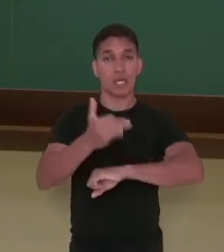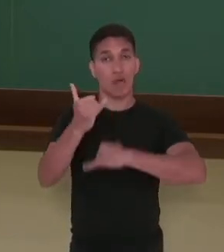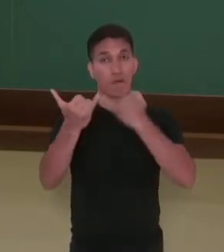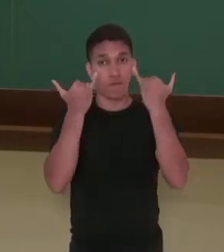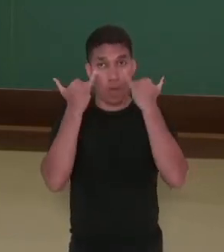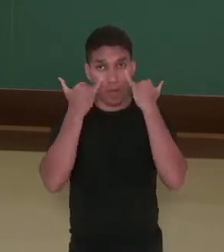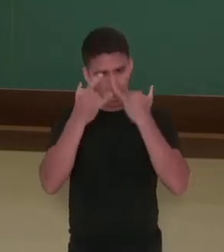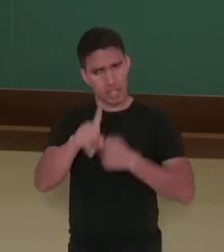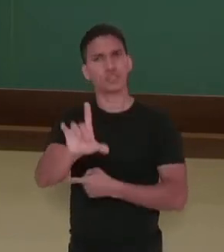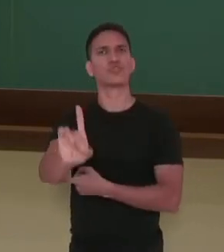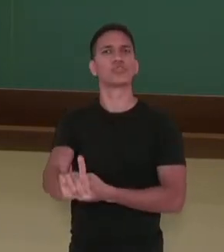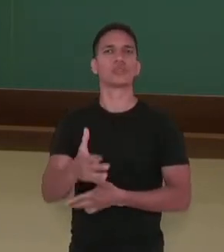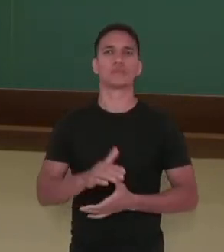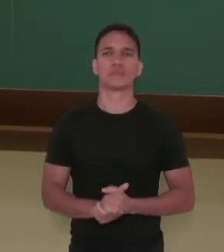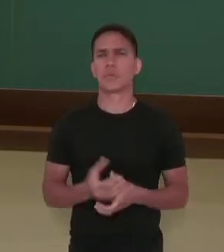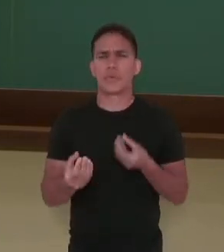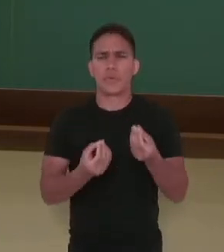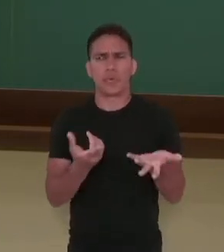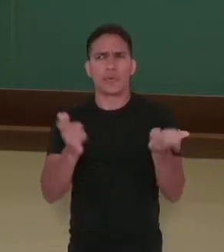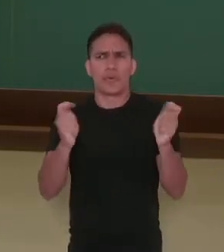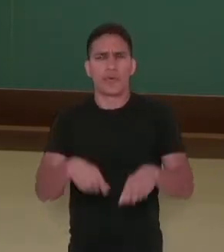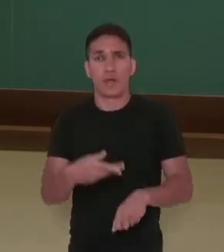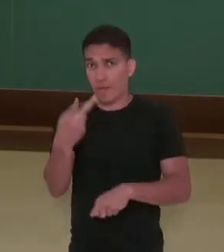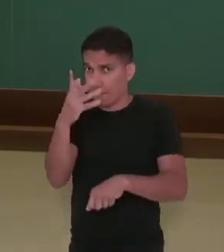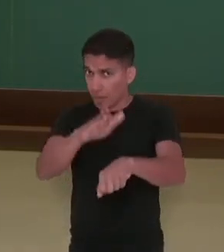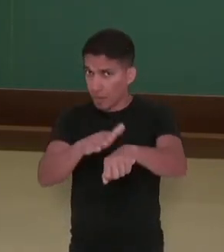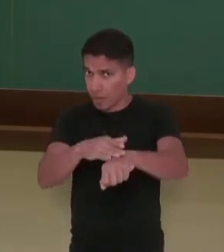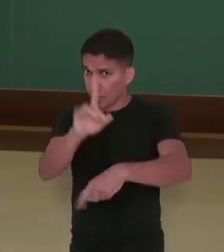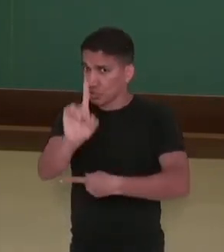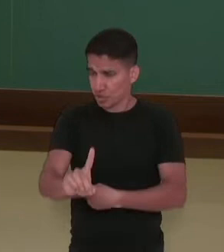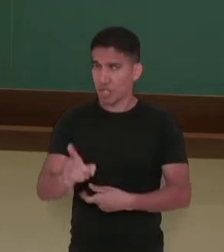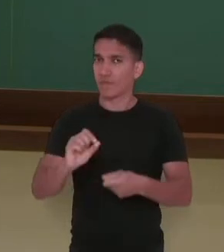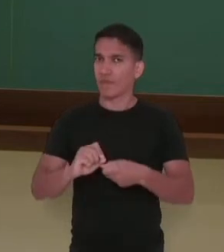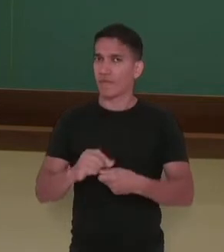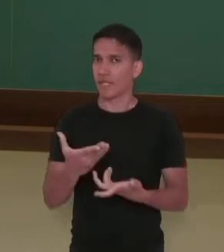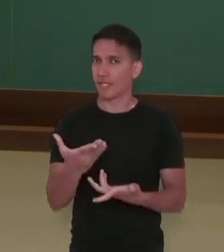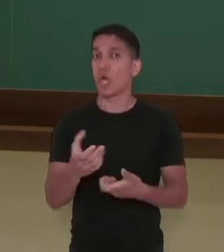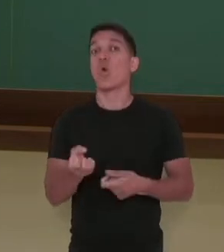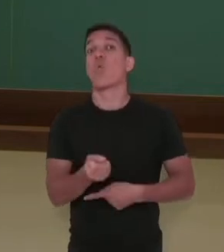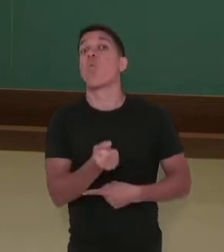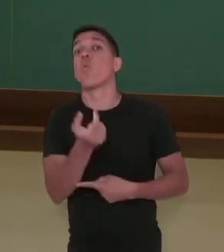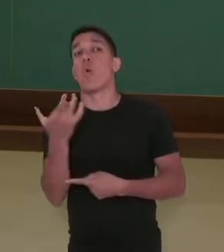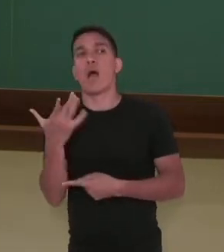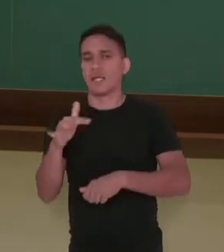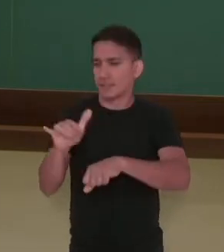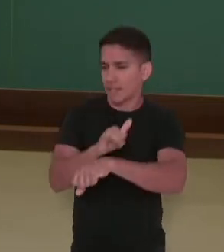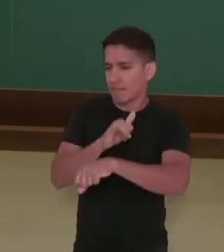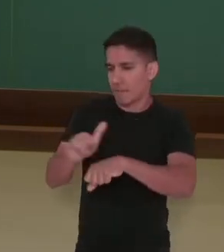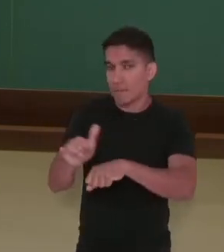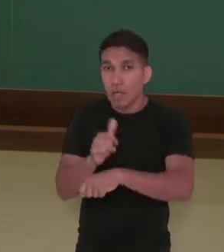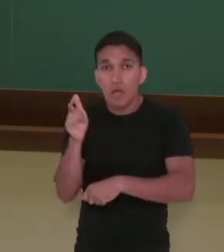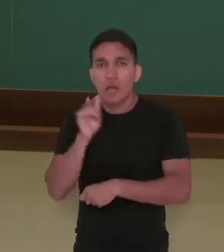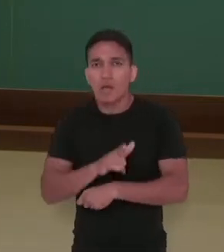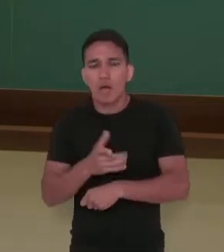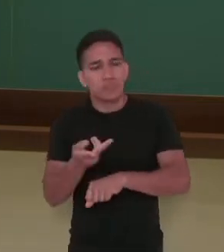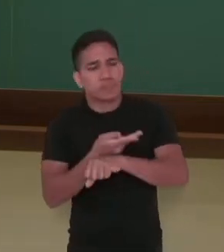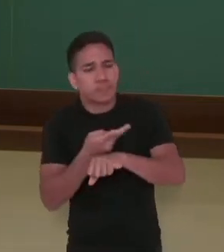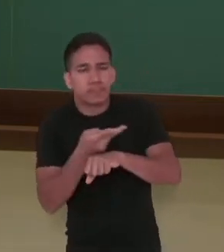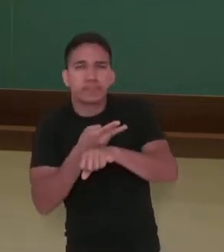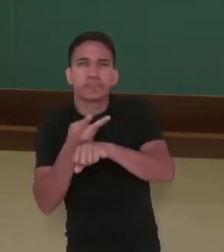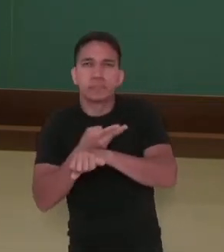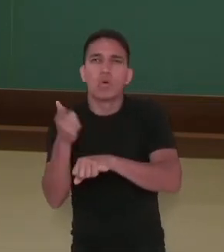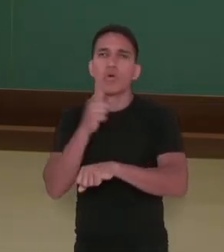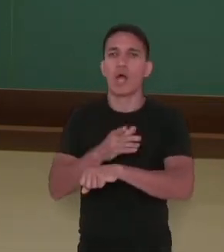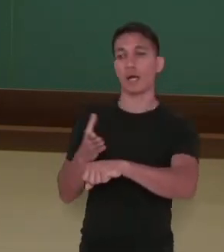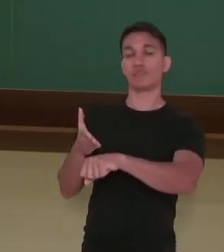direito. De que forma você tem exercido, então, esse direito? Quais estratégias você busca para ir